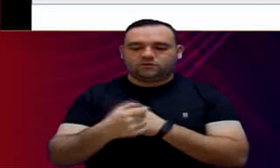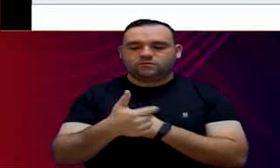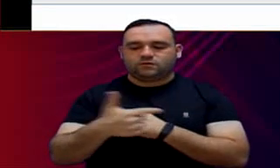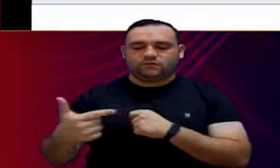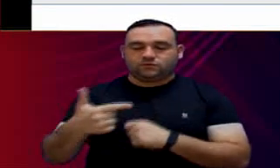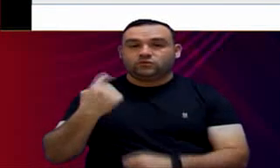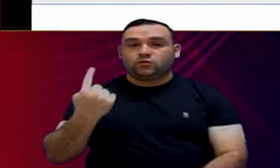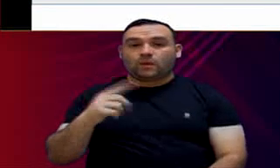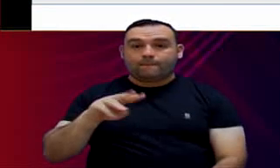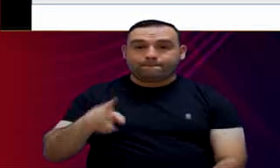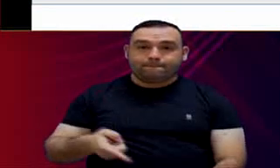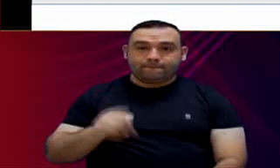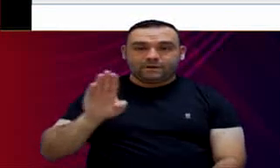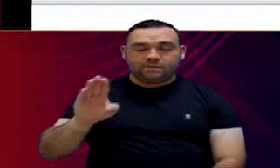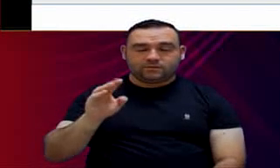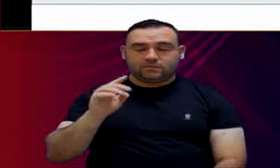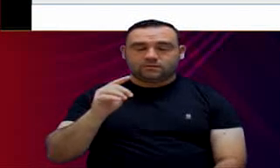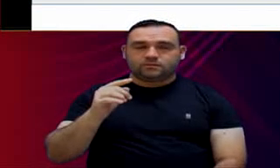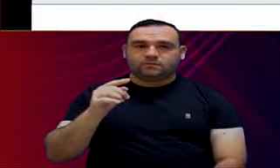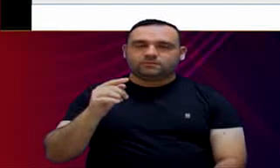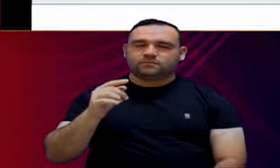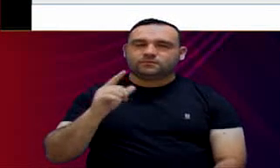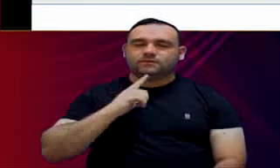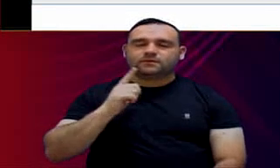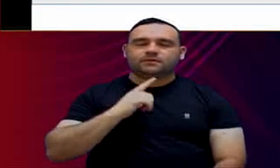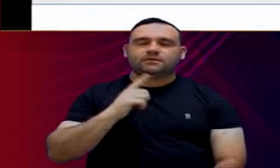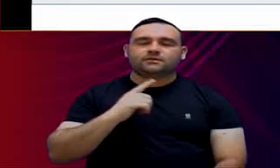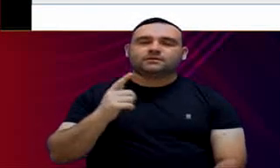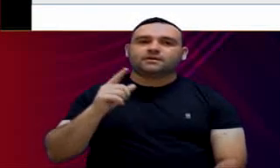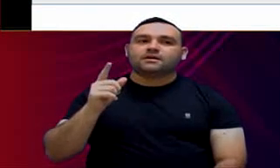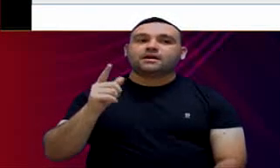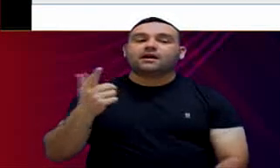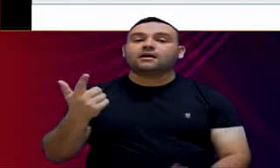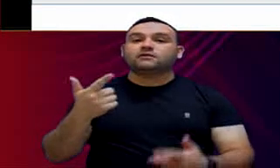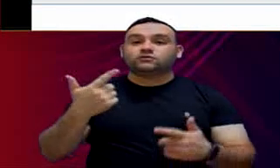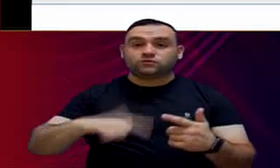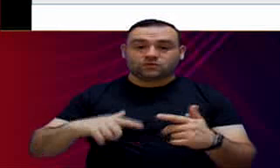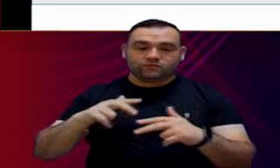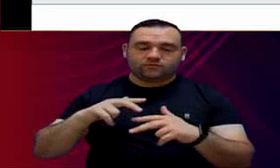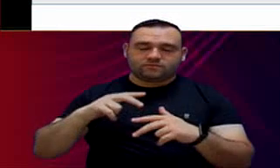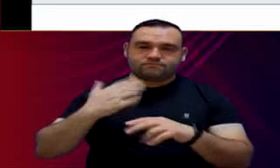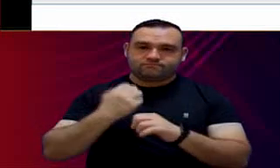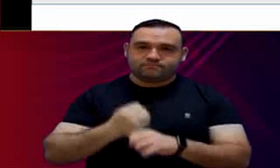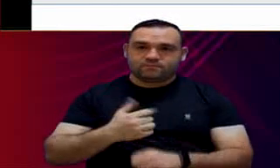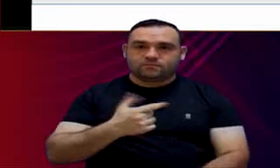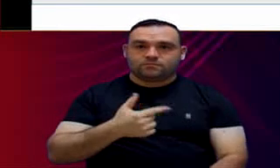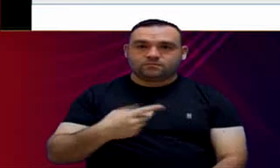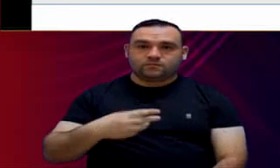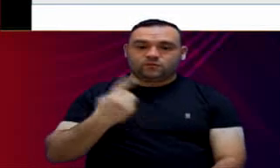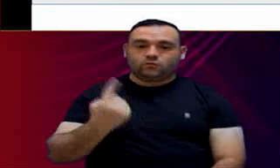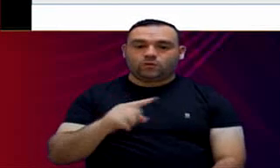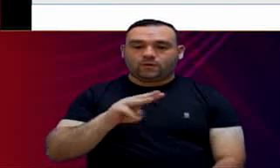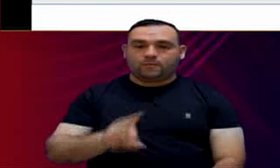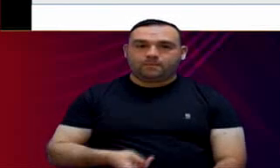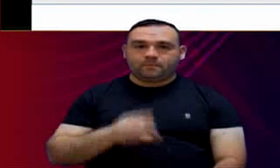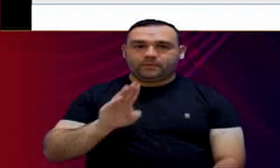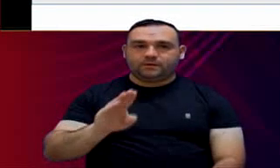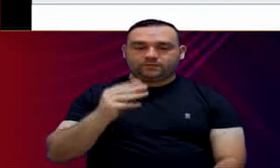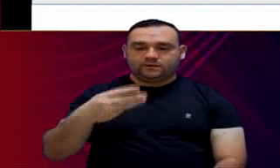1 bilhão 237 milhões 845 a estimativa para 2023 e 1 bilhão